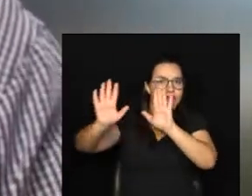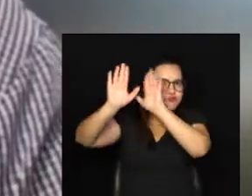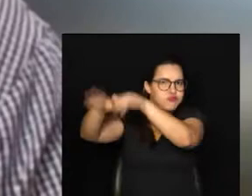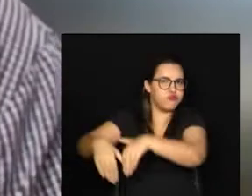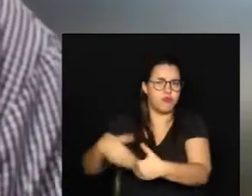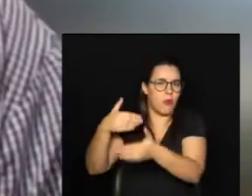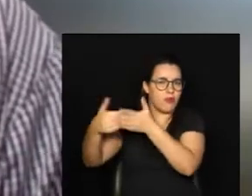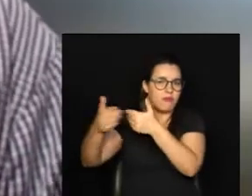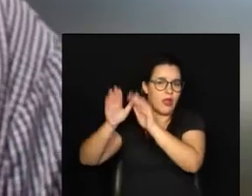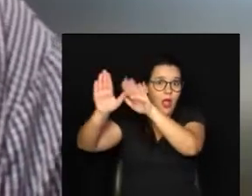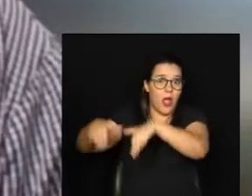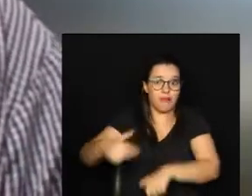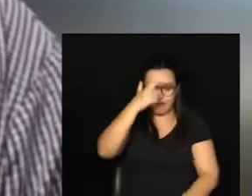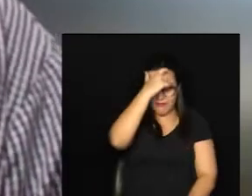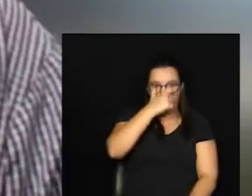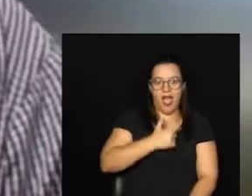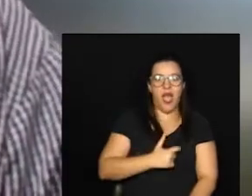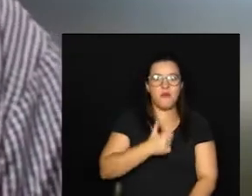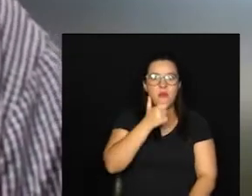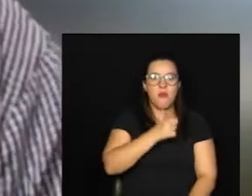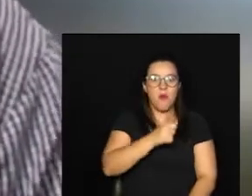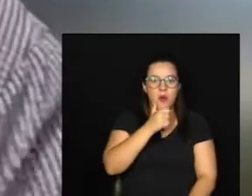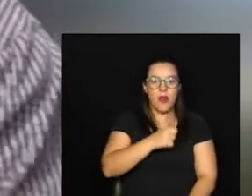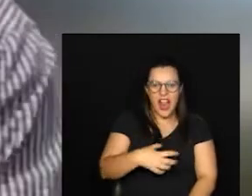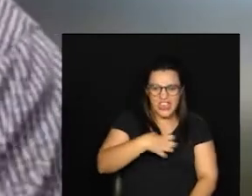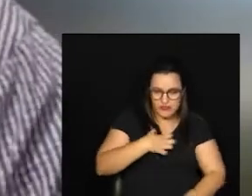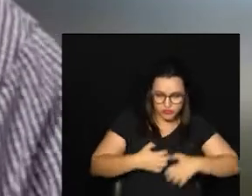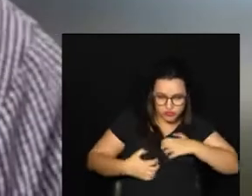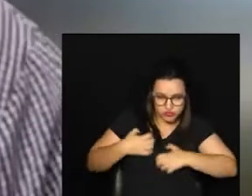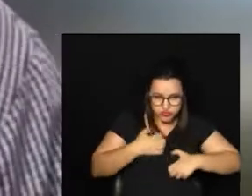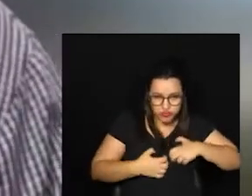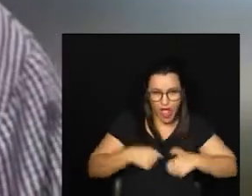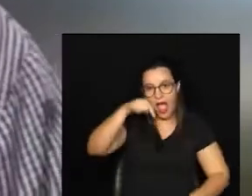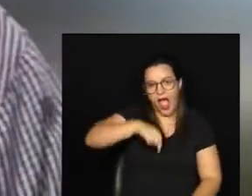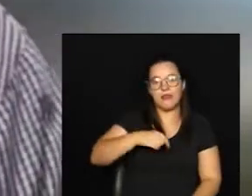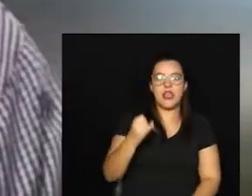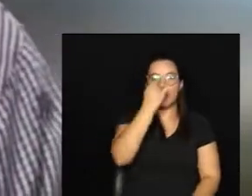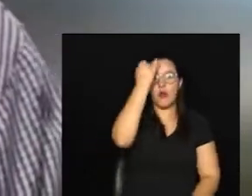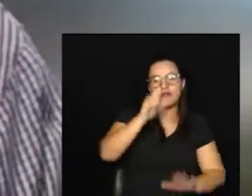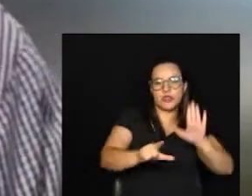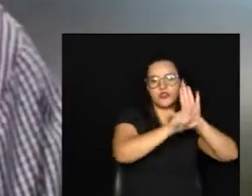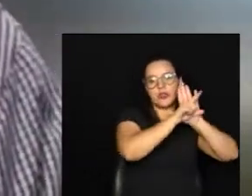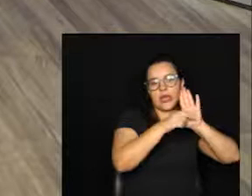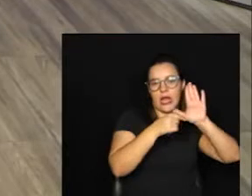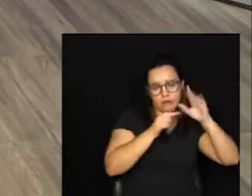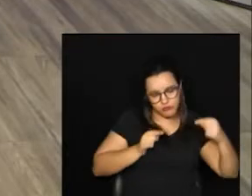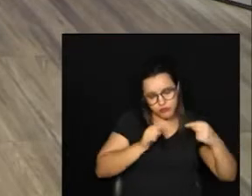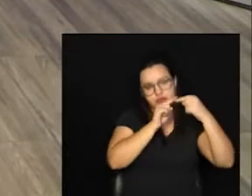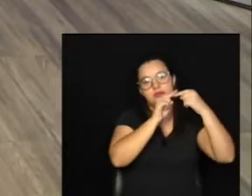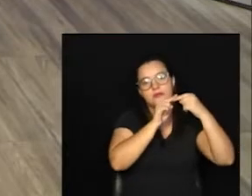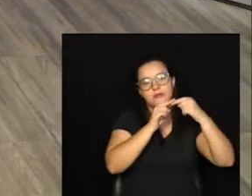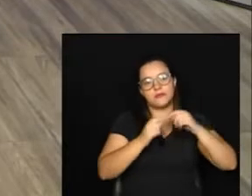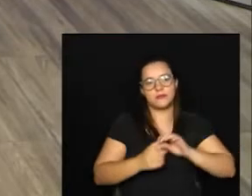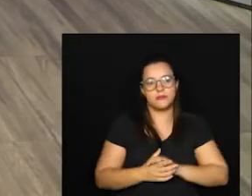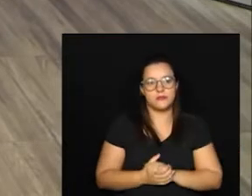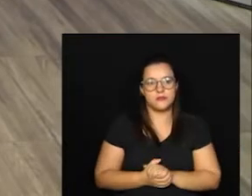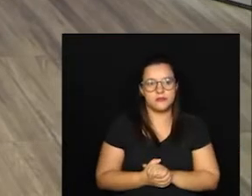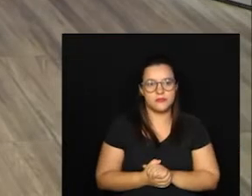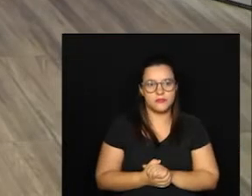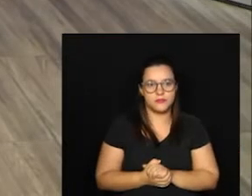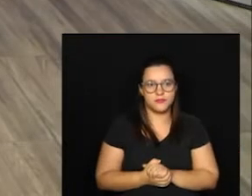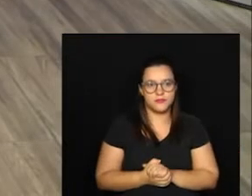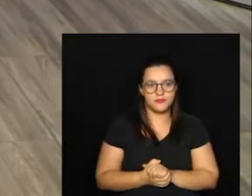analisar o caso concreto e verificar o grau de constrangimento que foi gerado para a vítima. A lei de